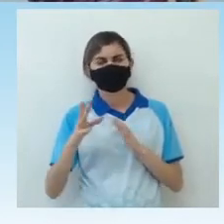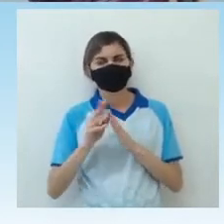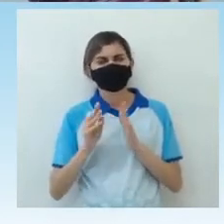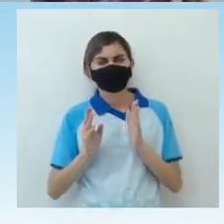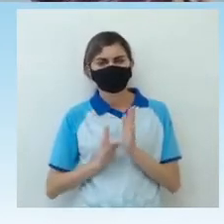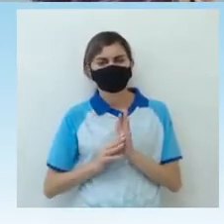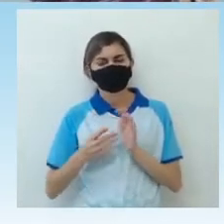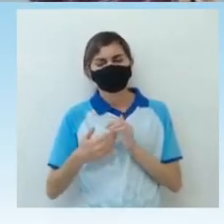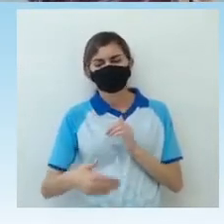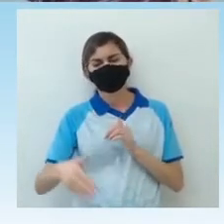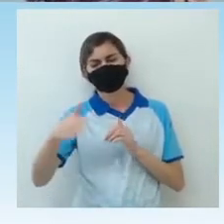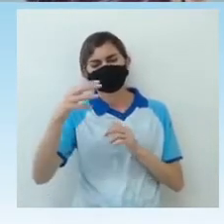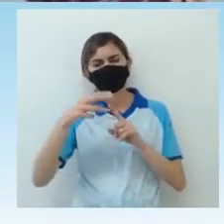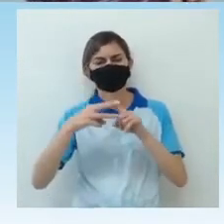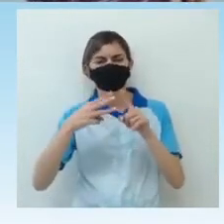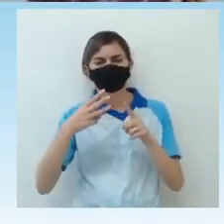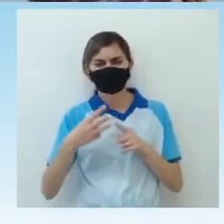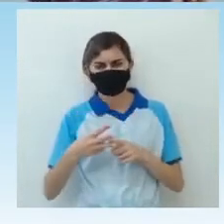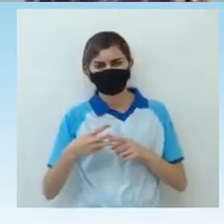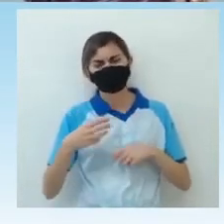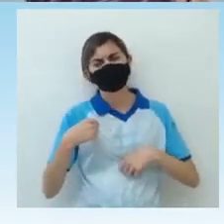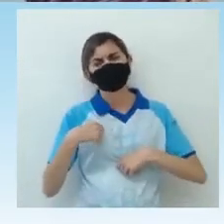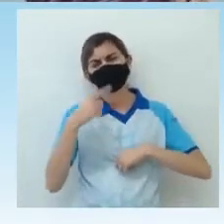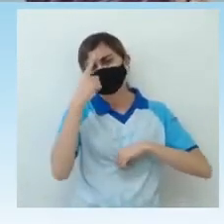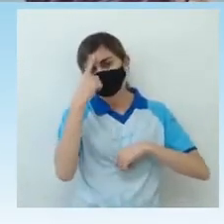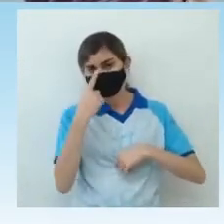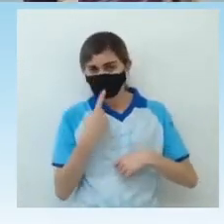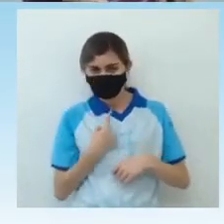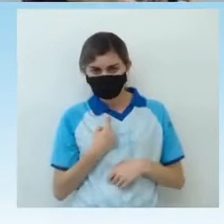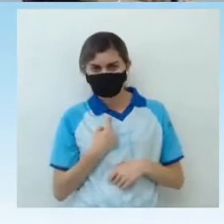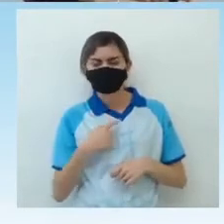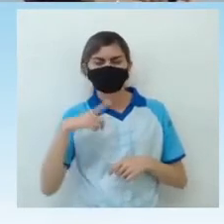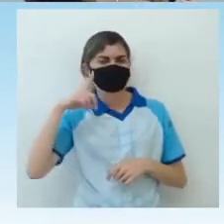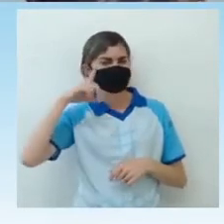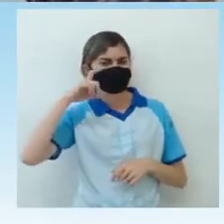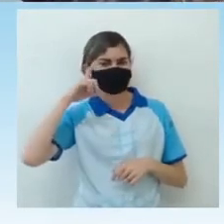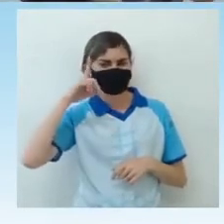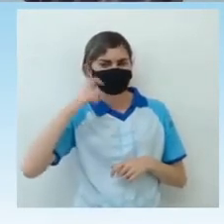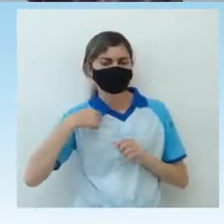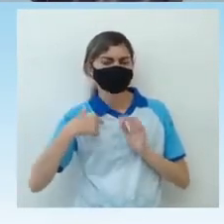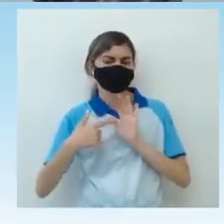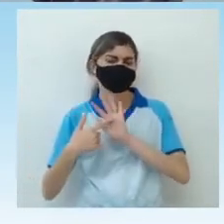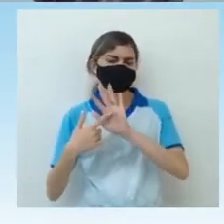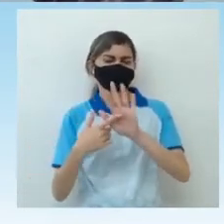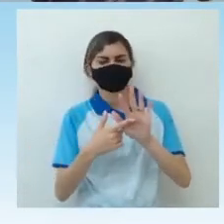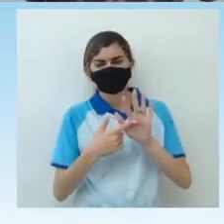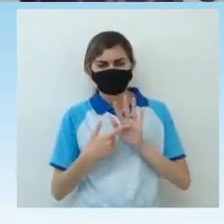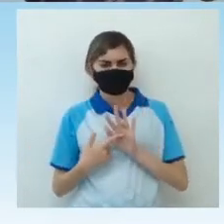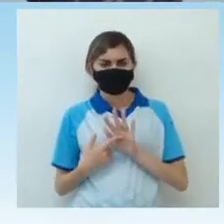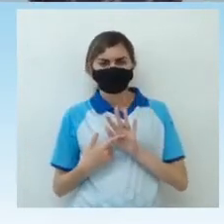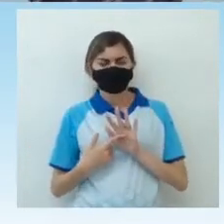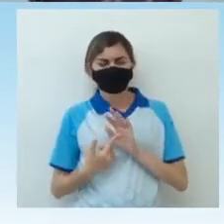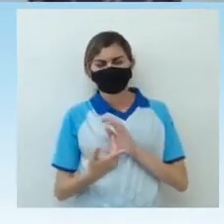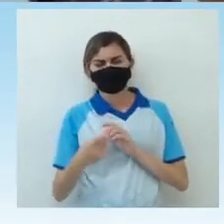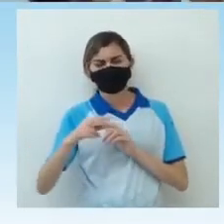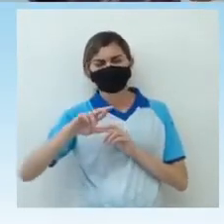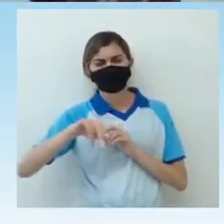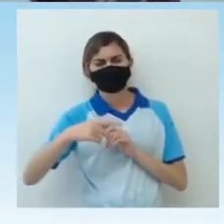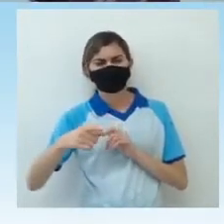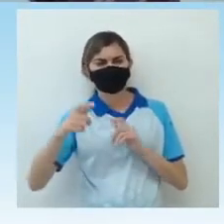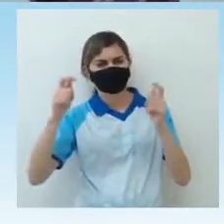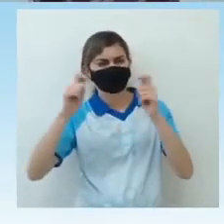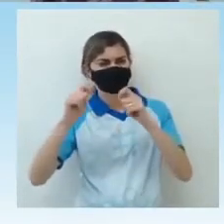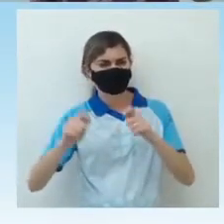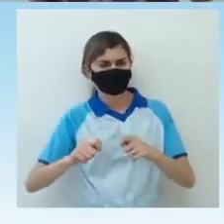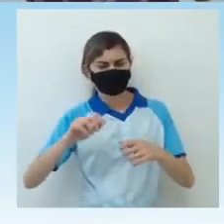elementos. E aí tem uma sequência de três perfis, né, do Instagram, que mostra tanto a produção do artista dentro